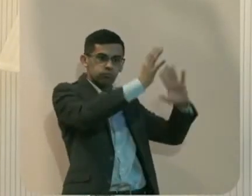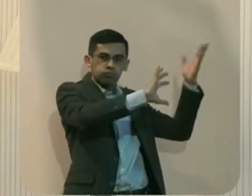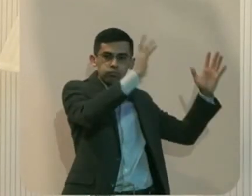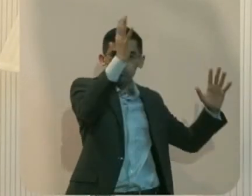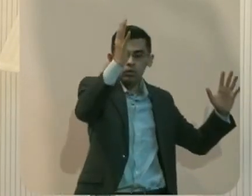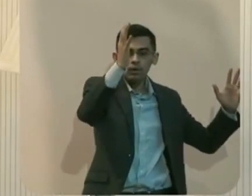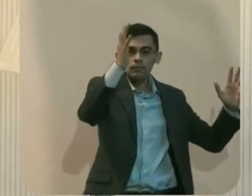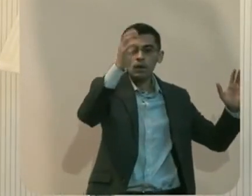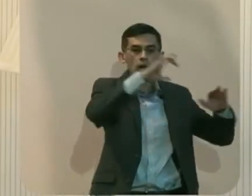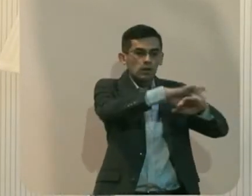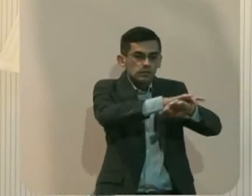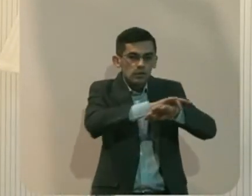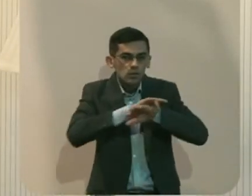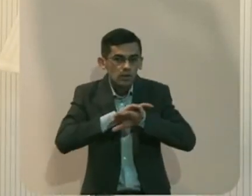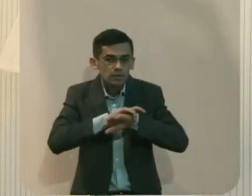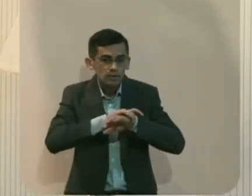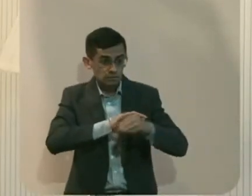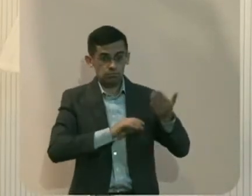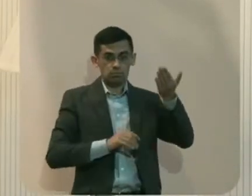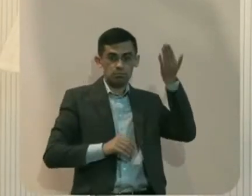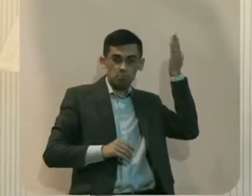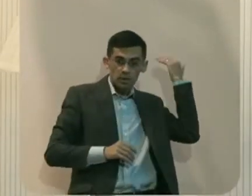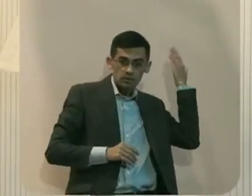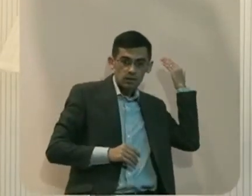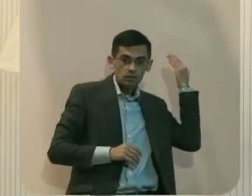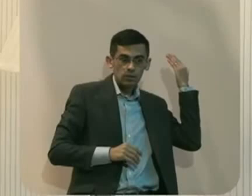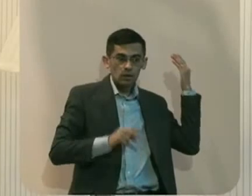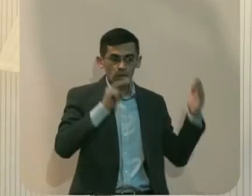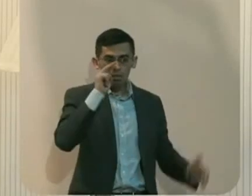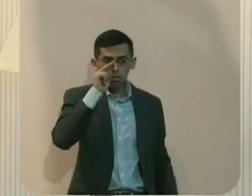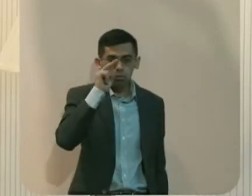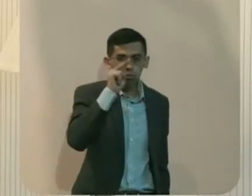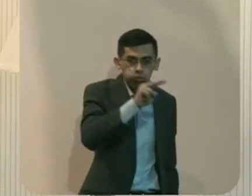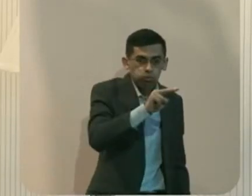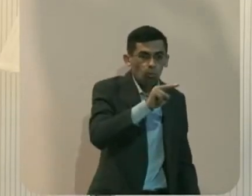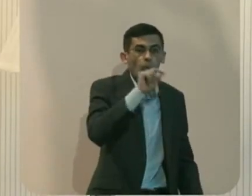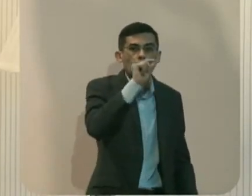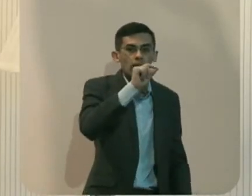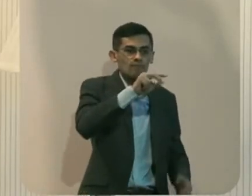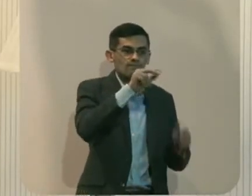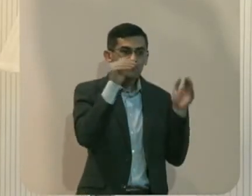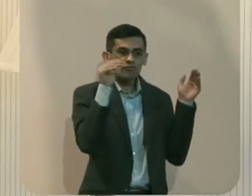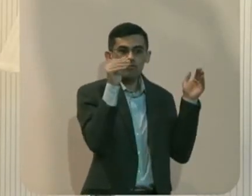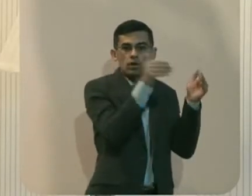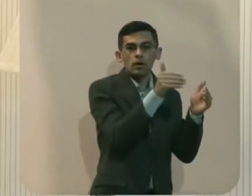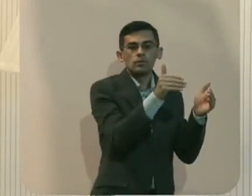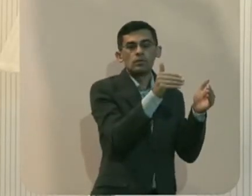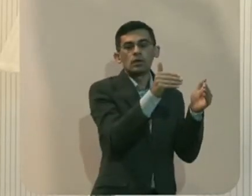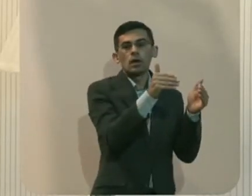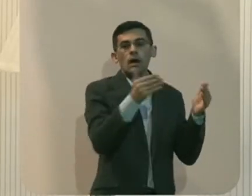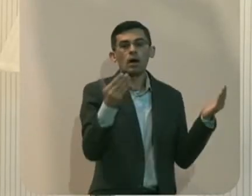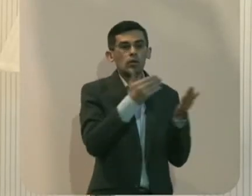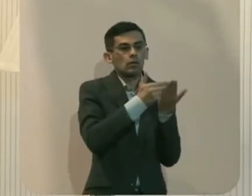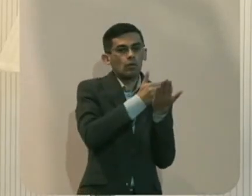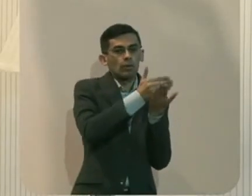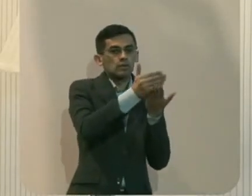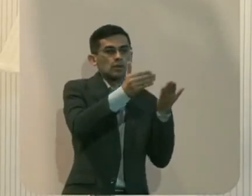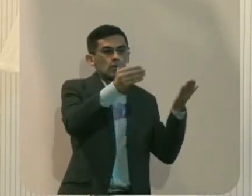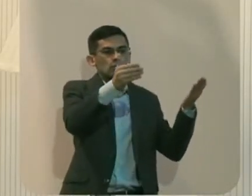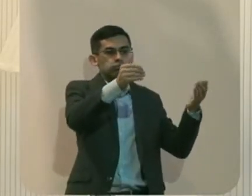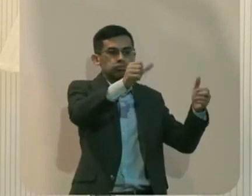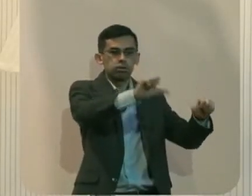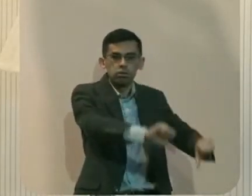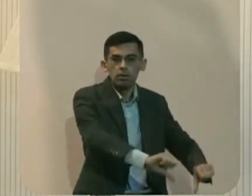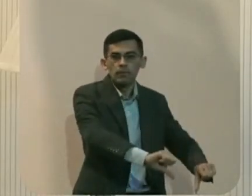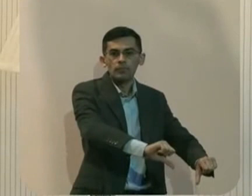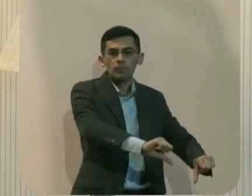as seguranças antigas, onde os olhos dos homens estavam focados, começam a ruir.